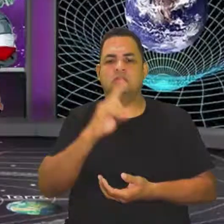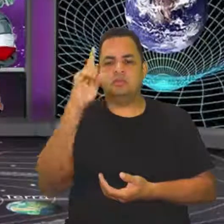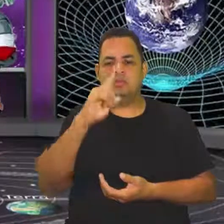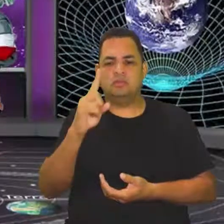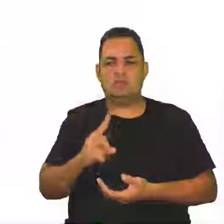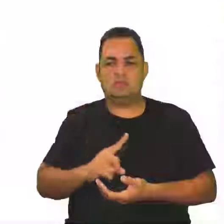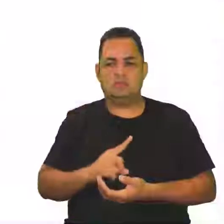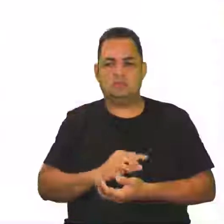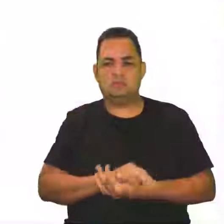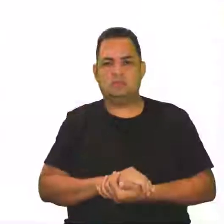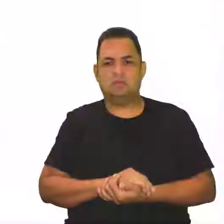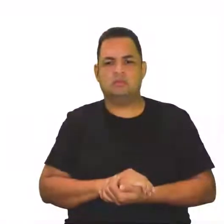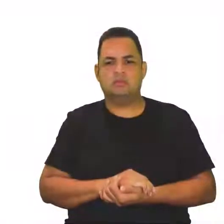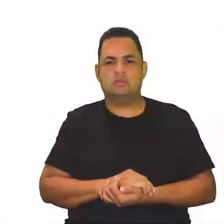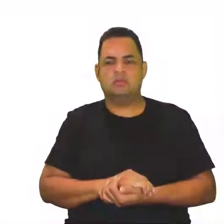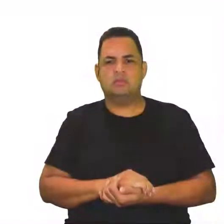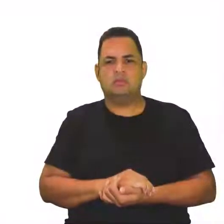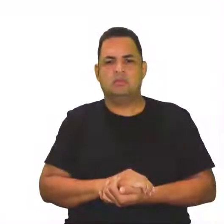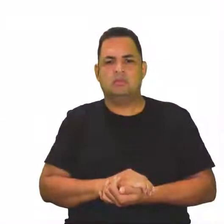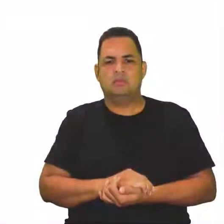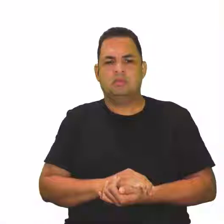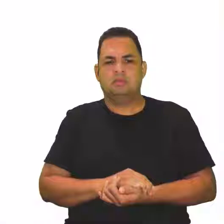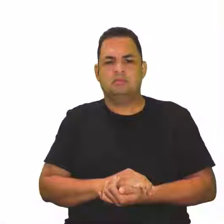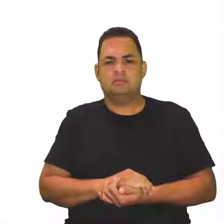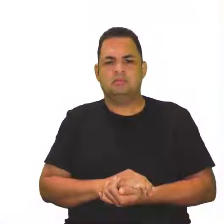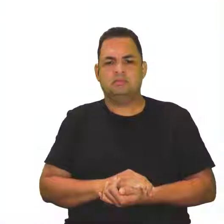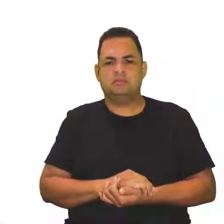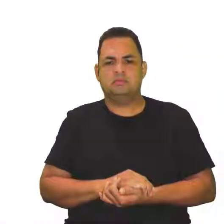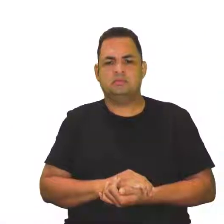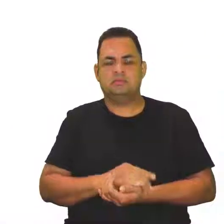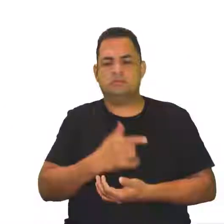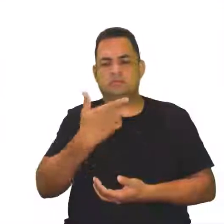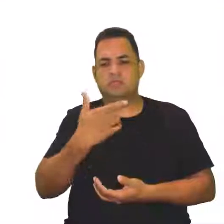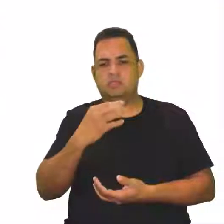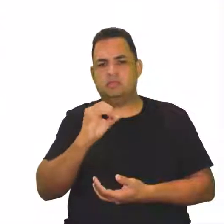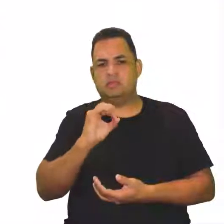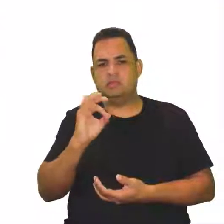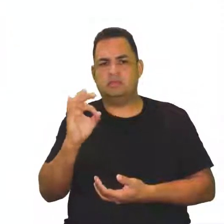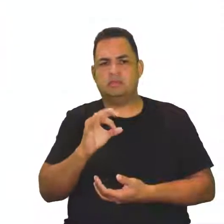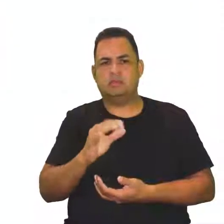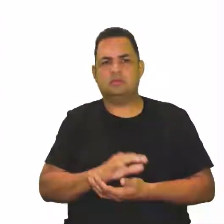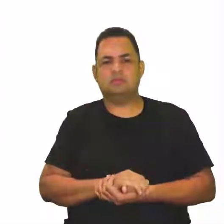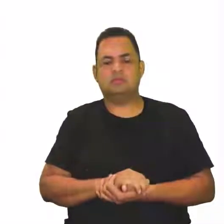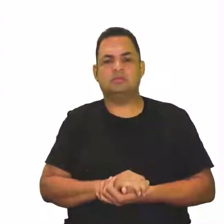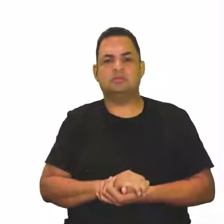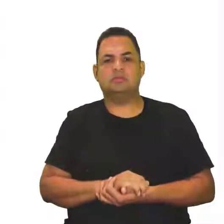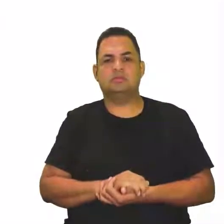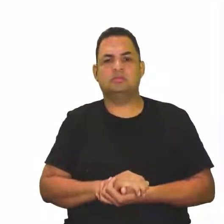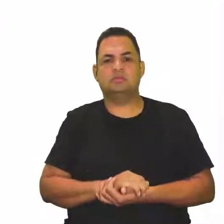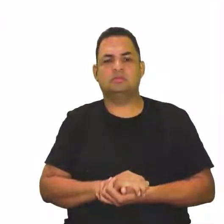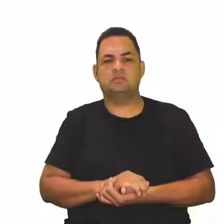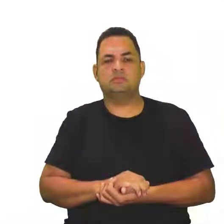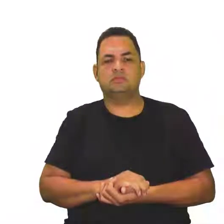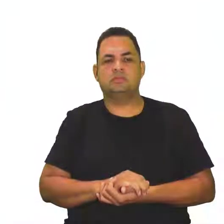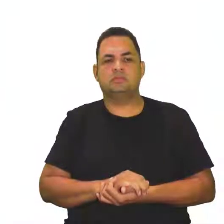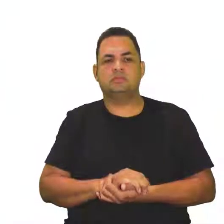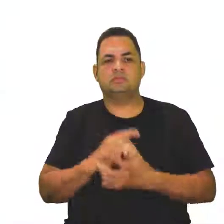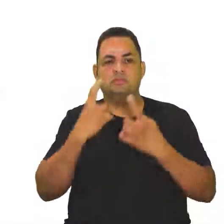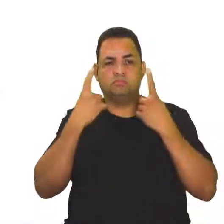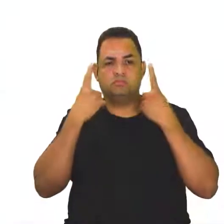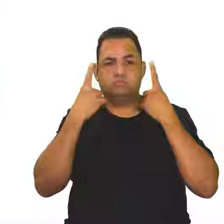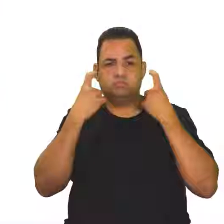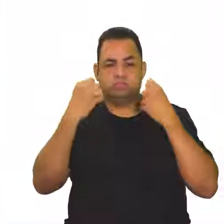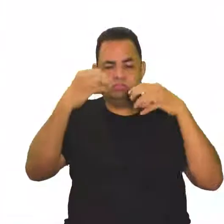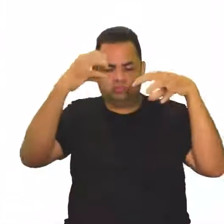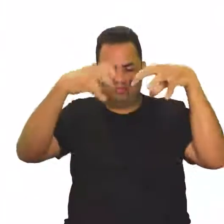continuar lá? Então olha só, 20%, né, essas descargas. Os relâmpagos podem